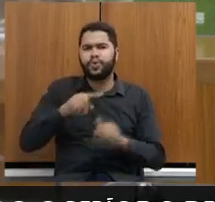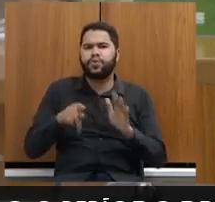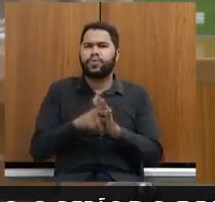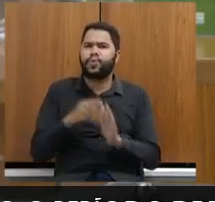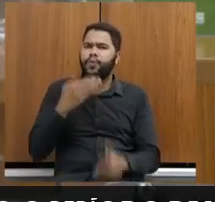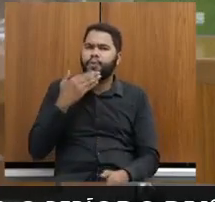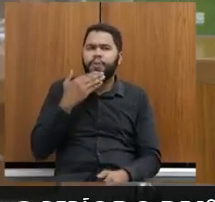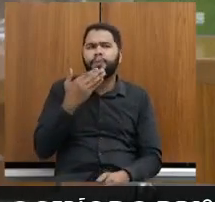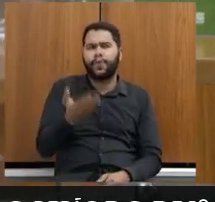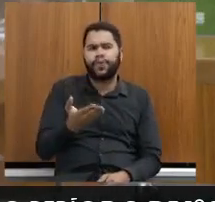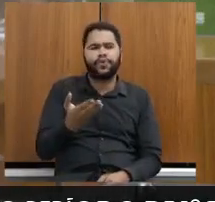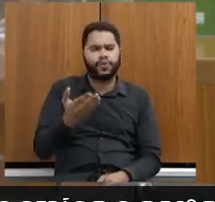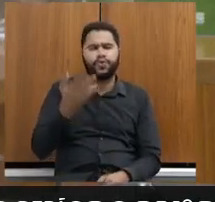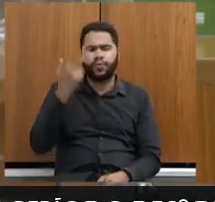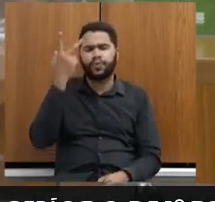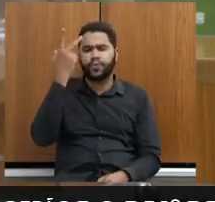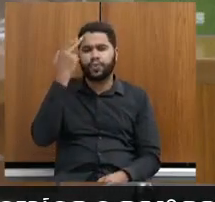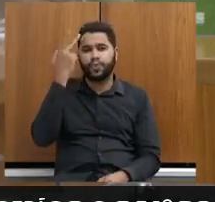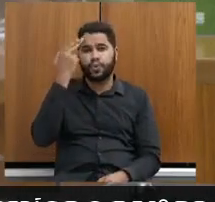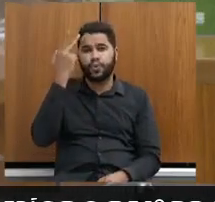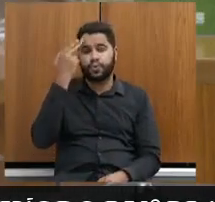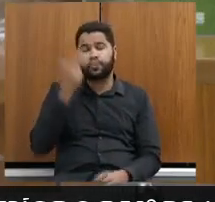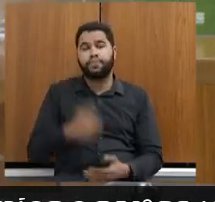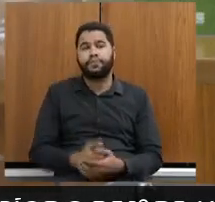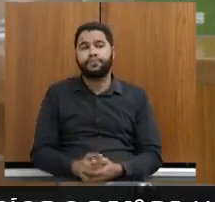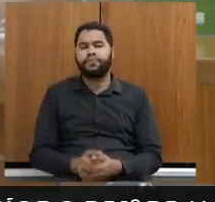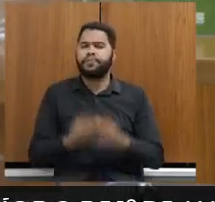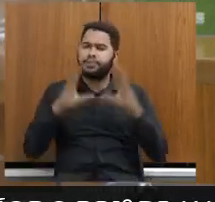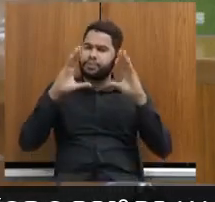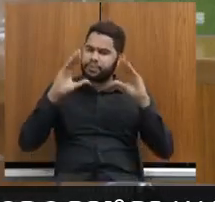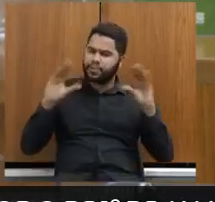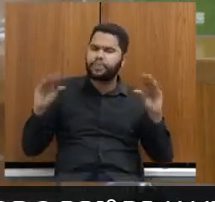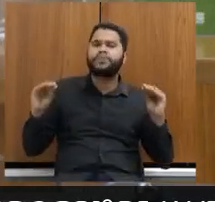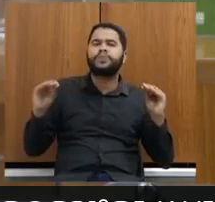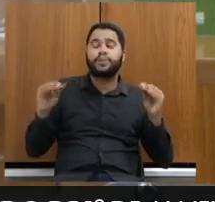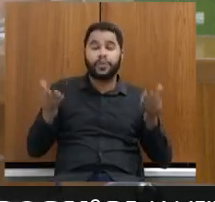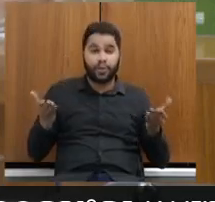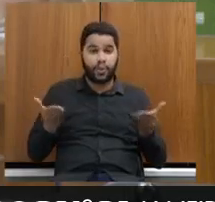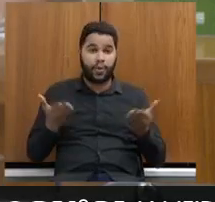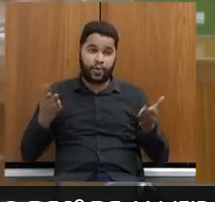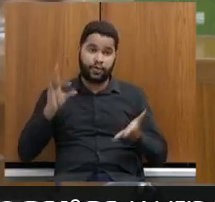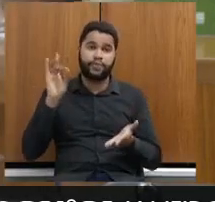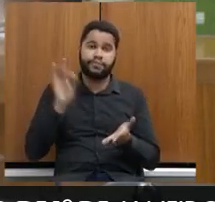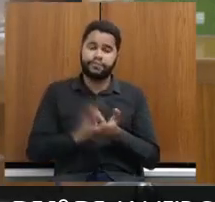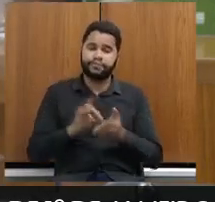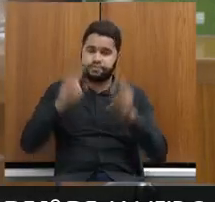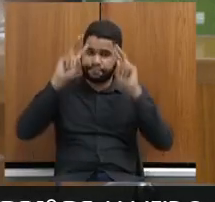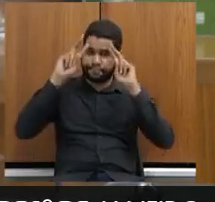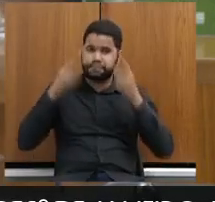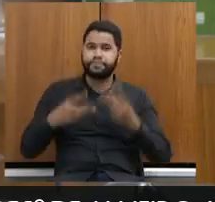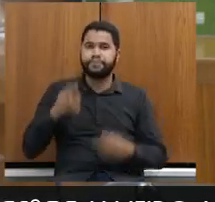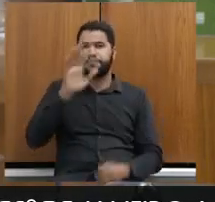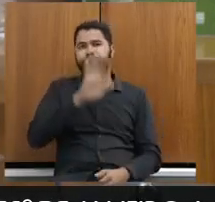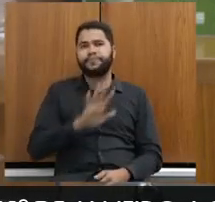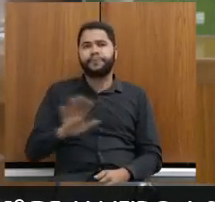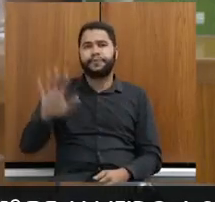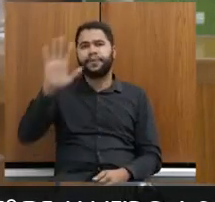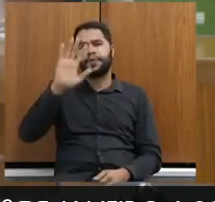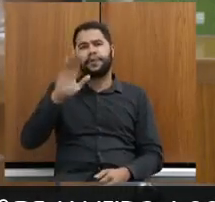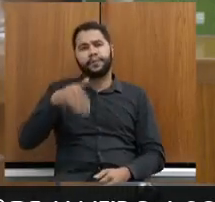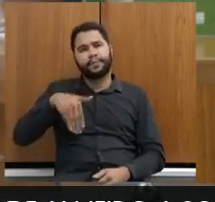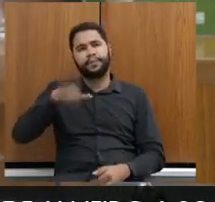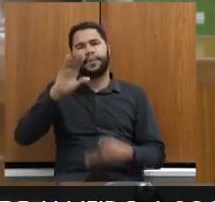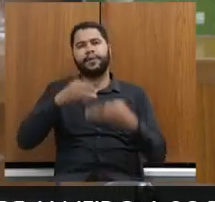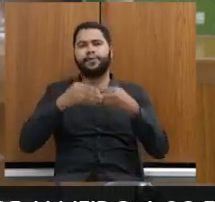os pedidos são normais tranquilos e Hoje realmente é um reconhecimento geral então é mais é para